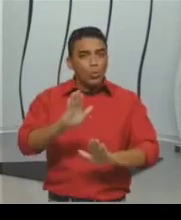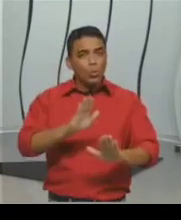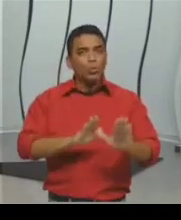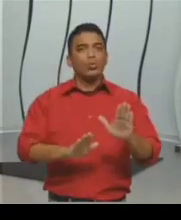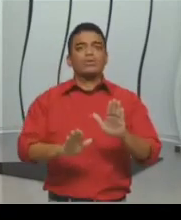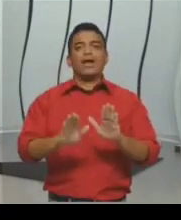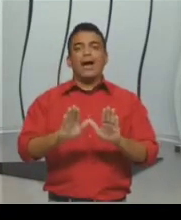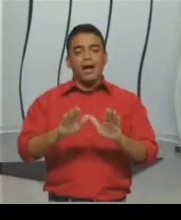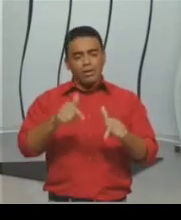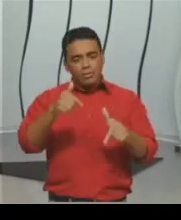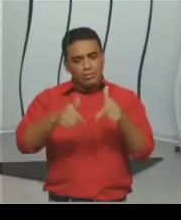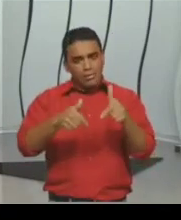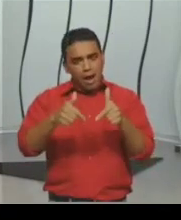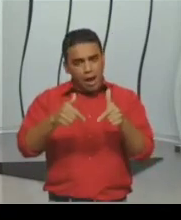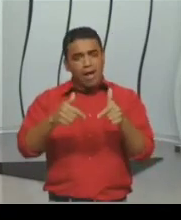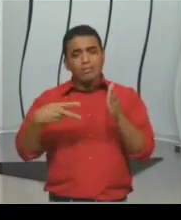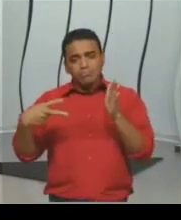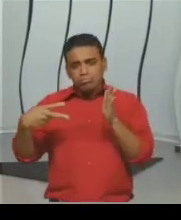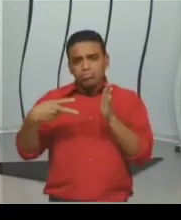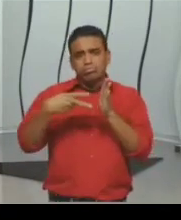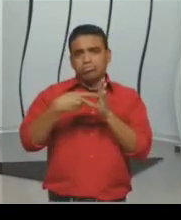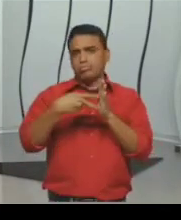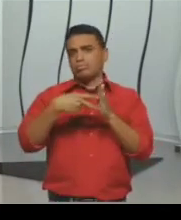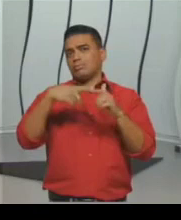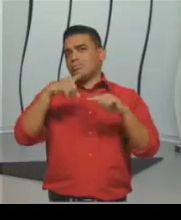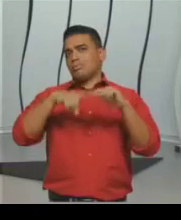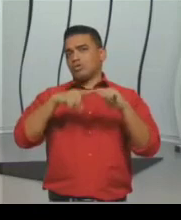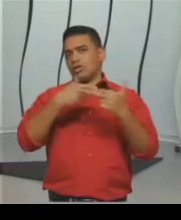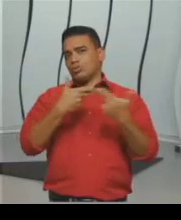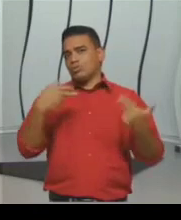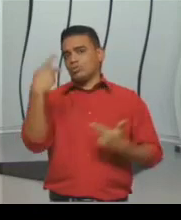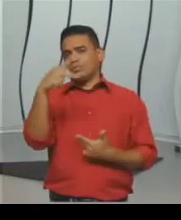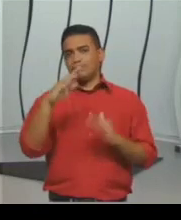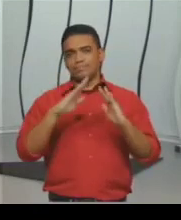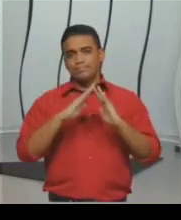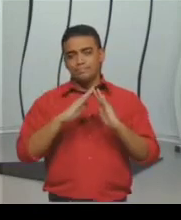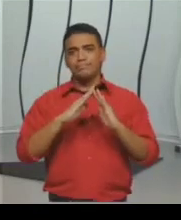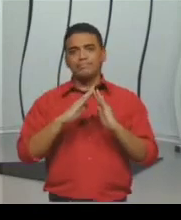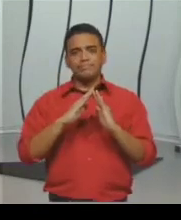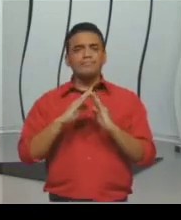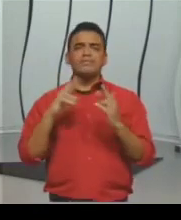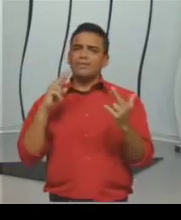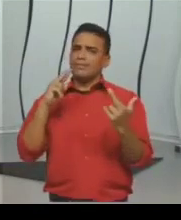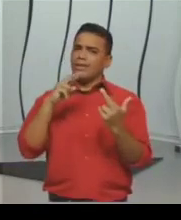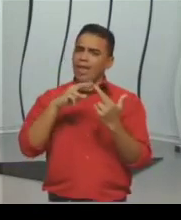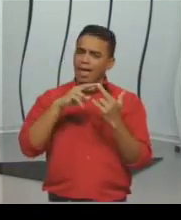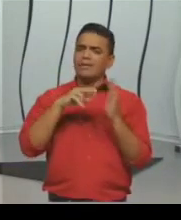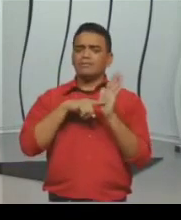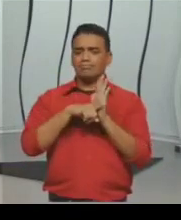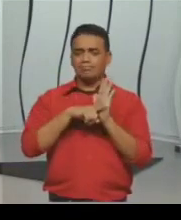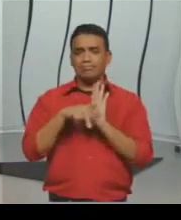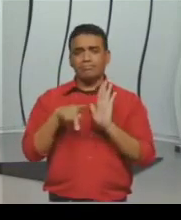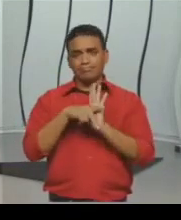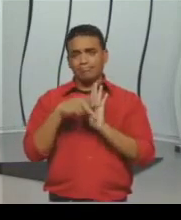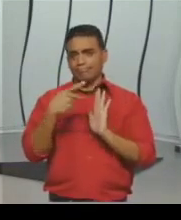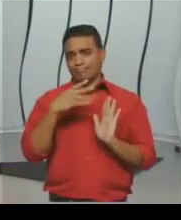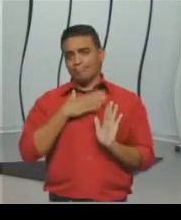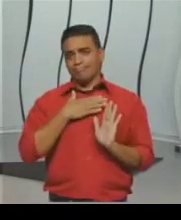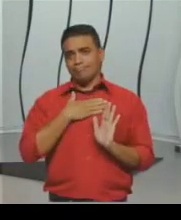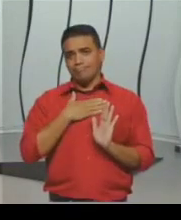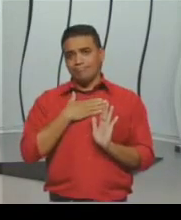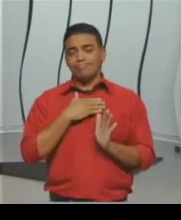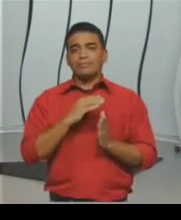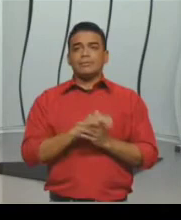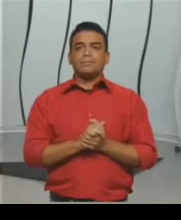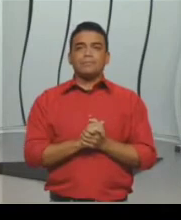quando você estiver trabalhando com aparelhos elétricos na sua casa. Aqui algumas referências bibliográficas, mais um